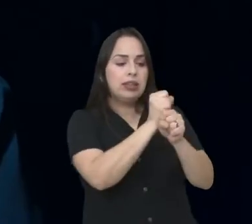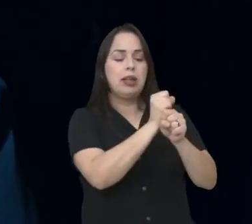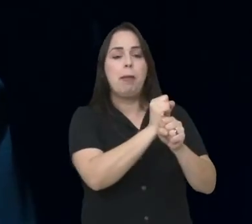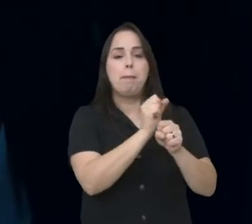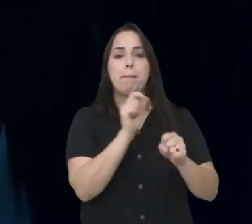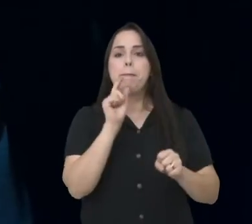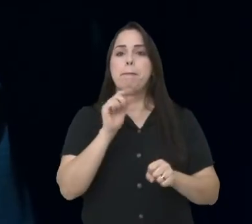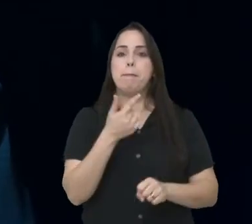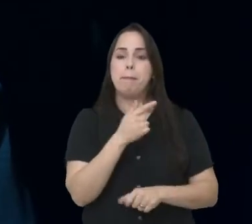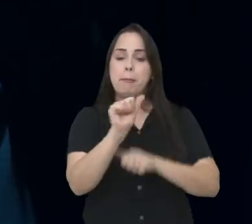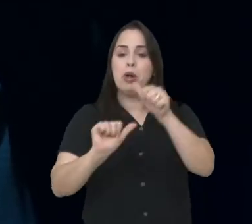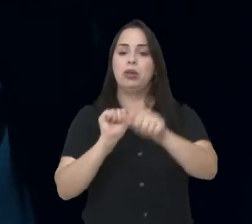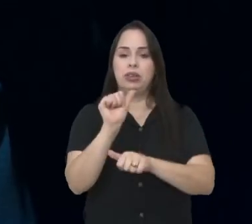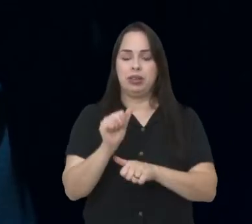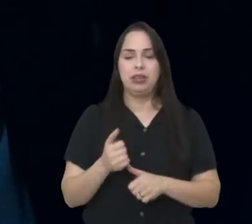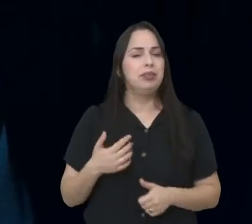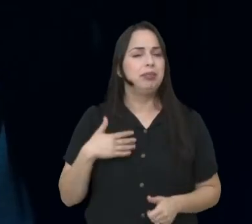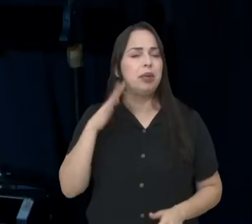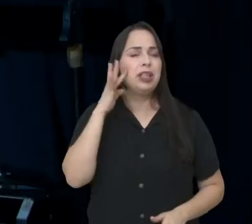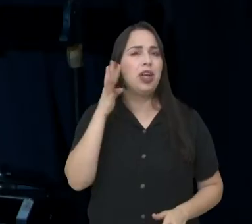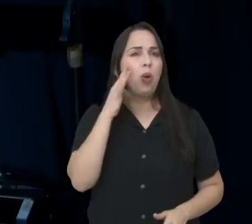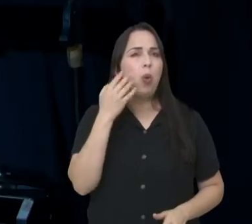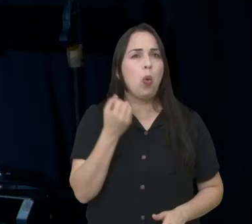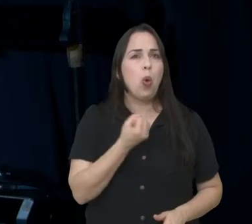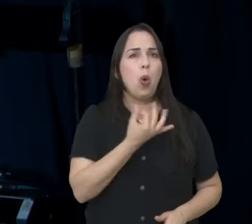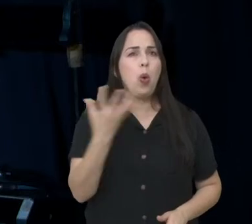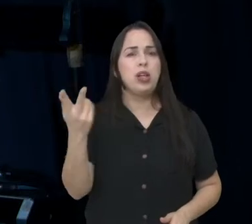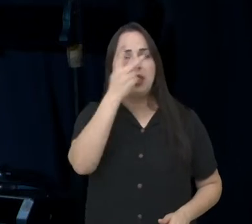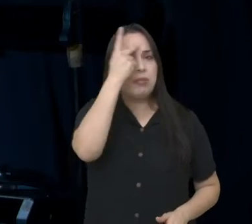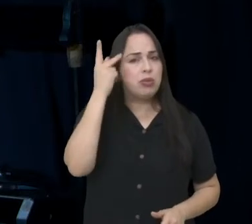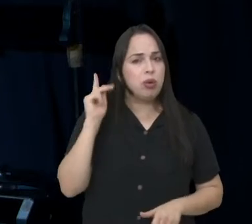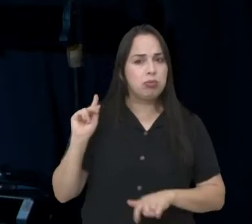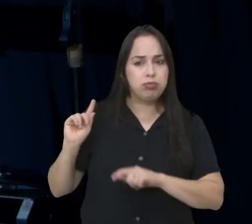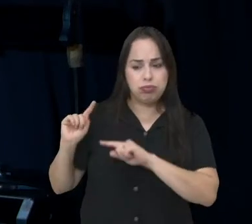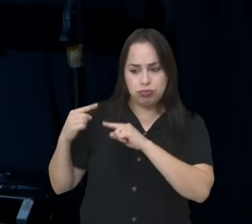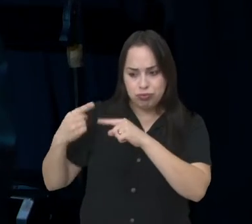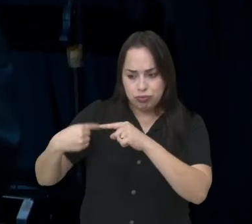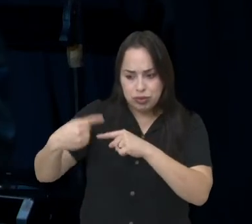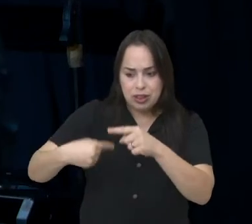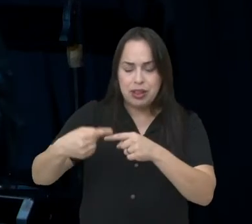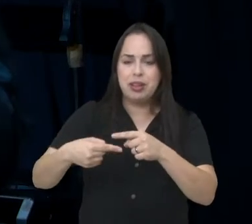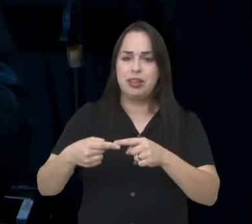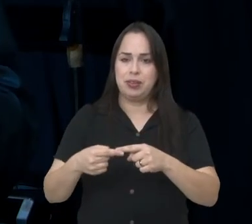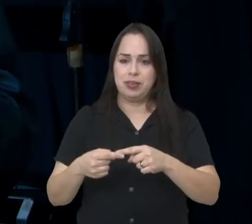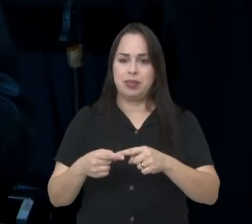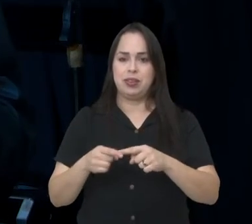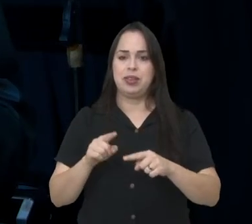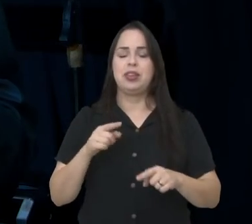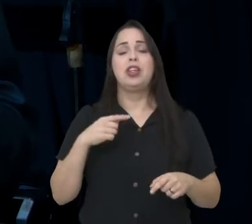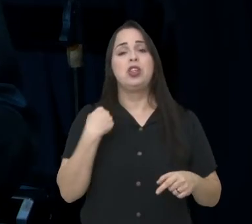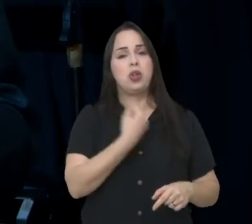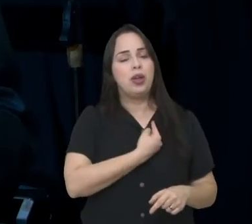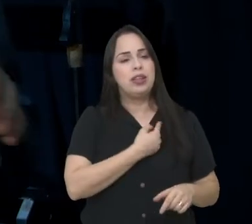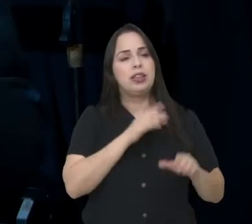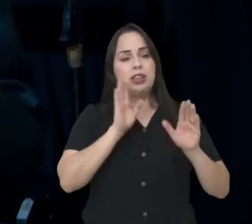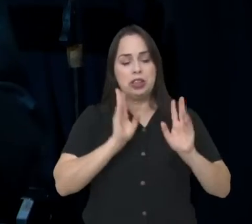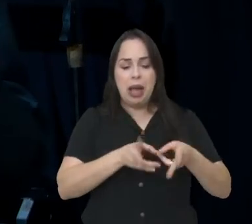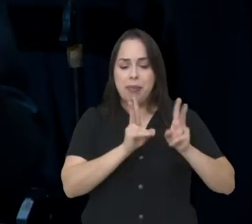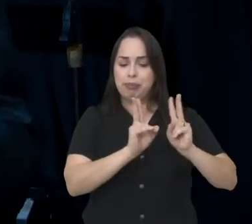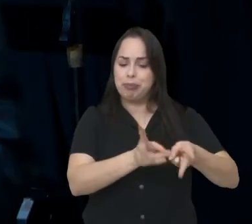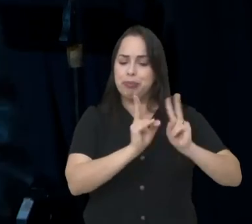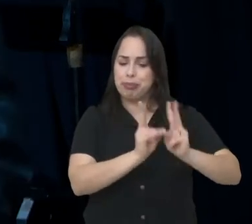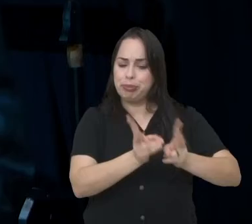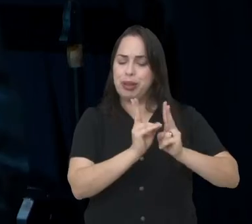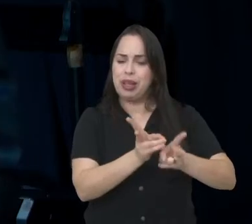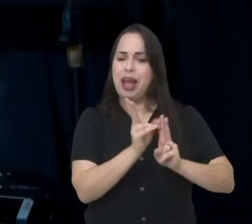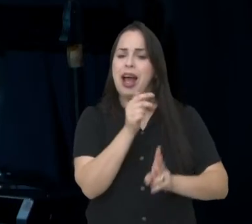de geração, então quantas já passaram por aqui? Que o que faz o Hocus ter 28 anos e a gente ter passado por tantas fases e tá aí ainda,